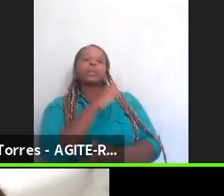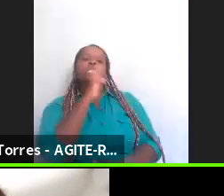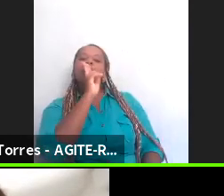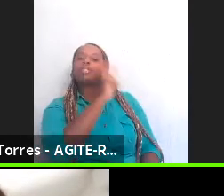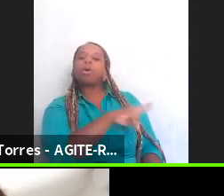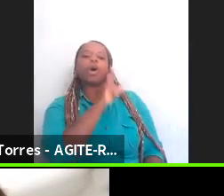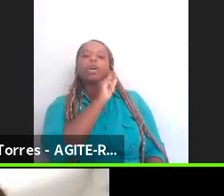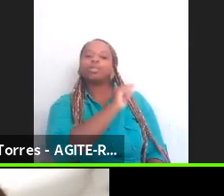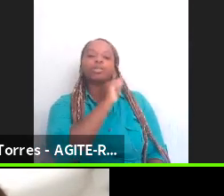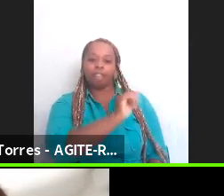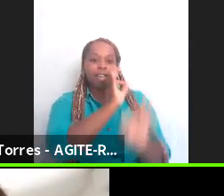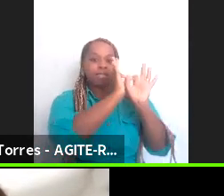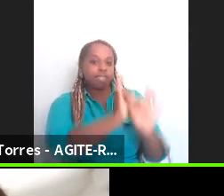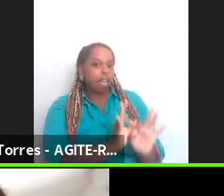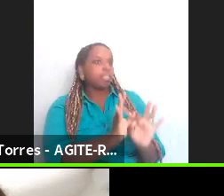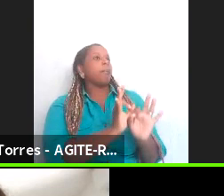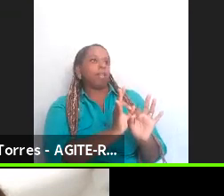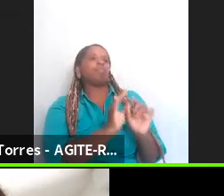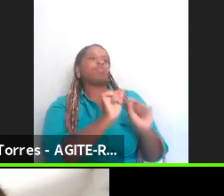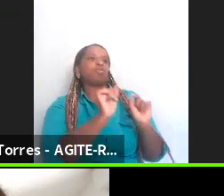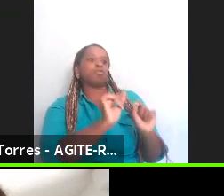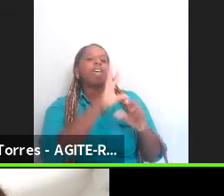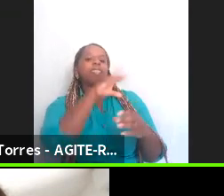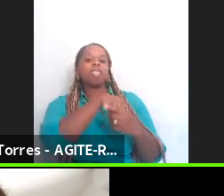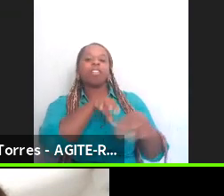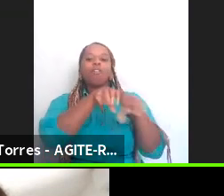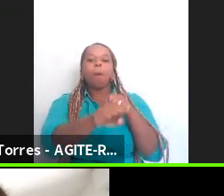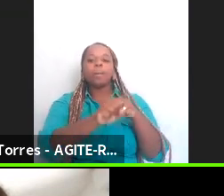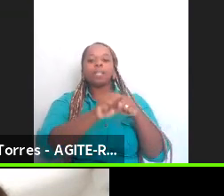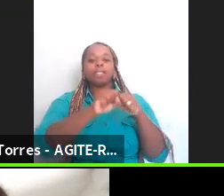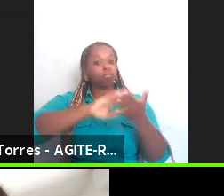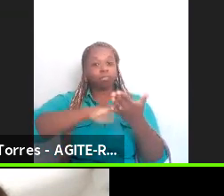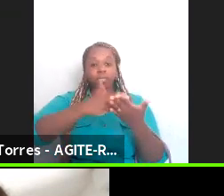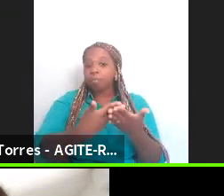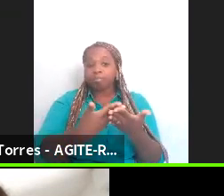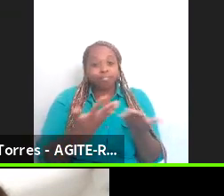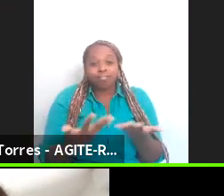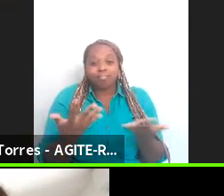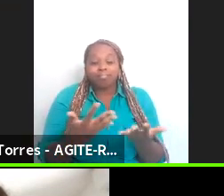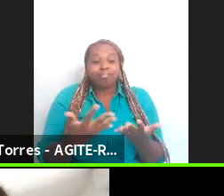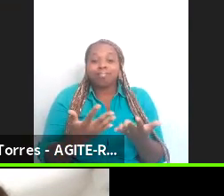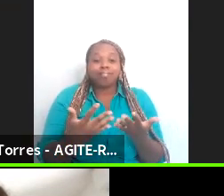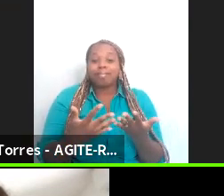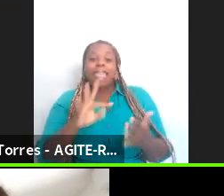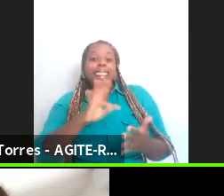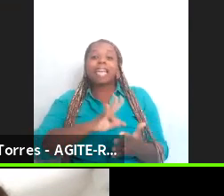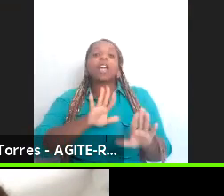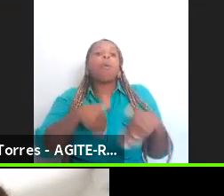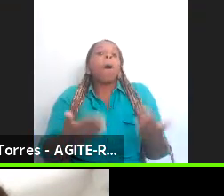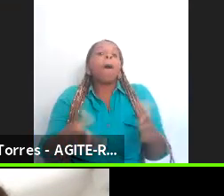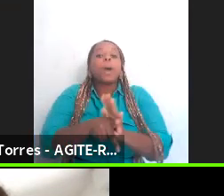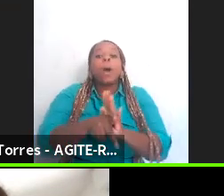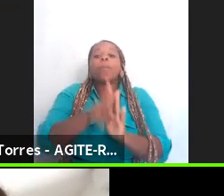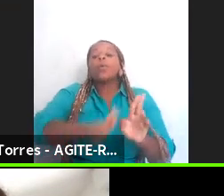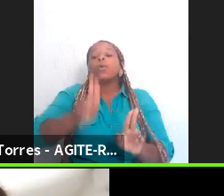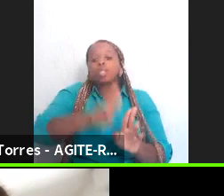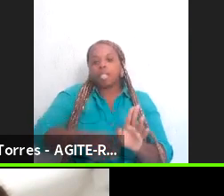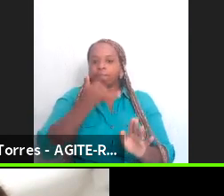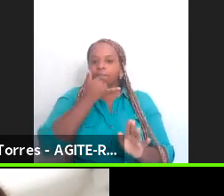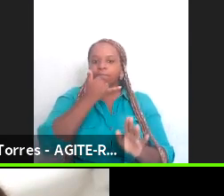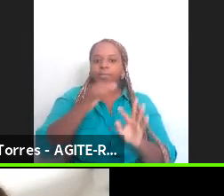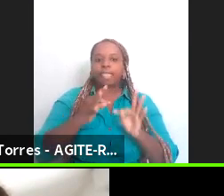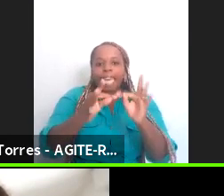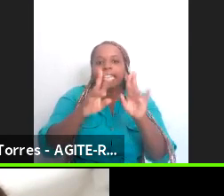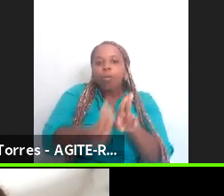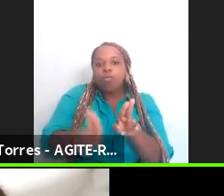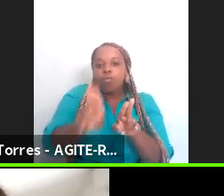é exatamente o que você aprende no curso de formação de intérpretes. Que técnicas usar? São muitas as técnicas, desde mais gerais até